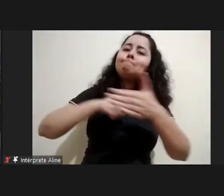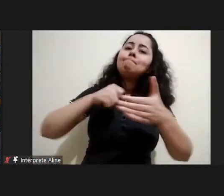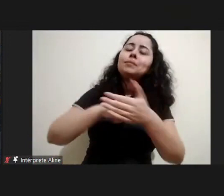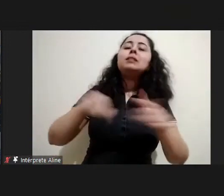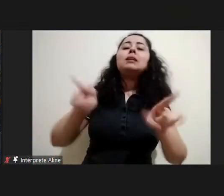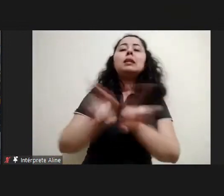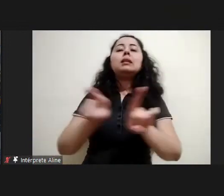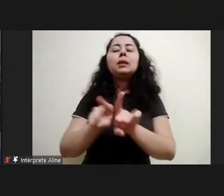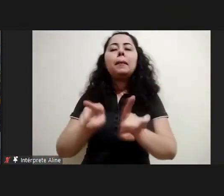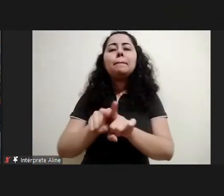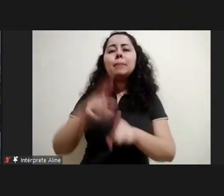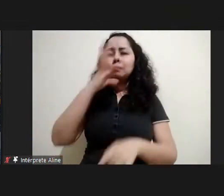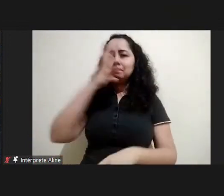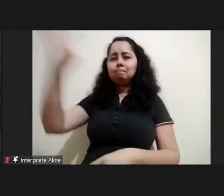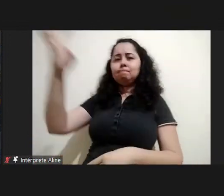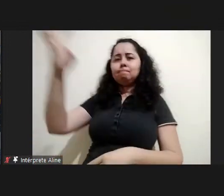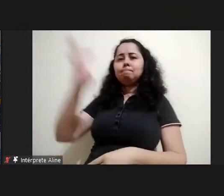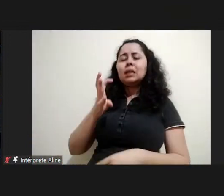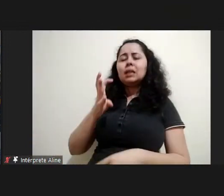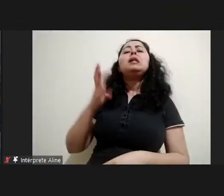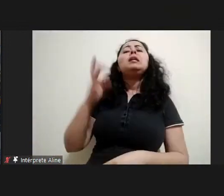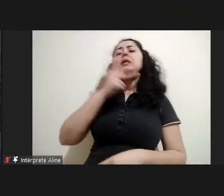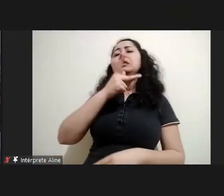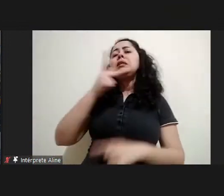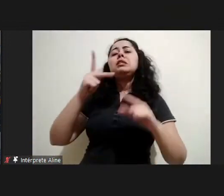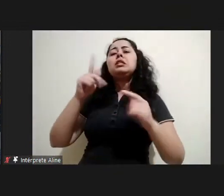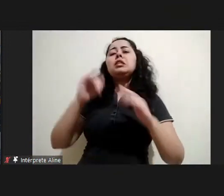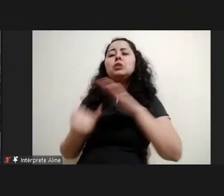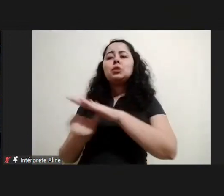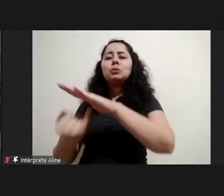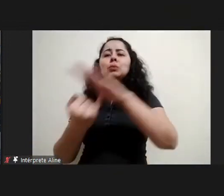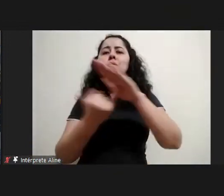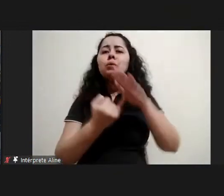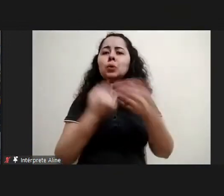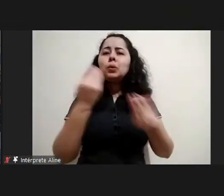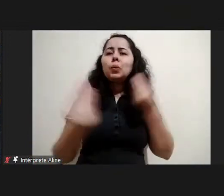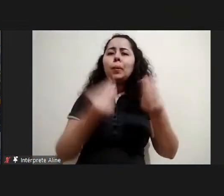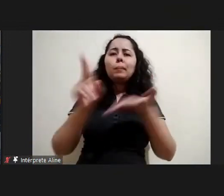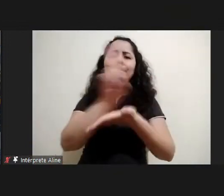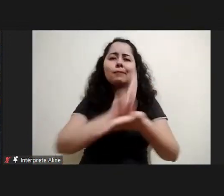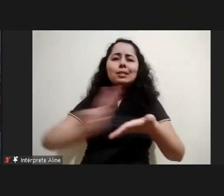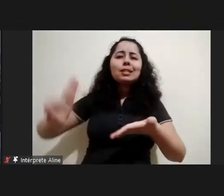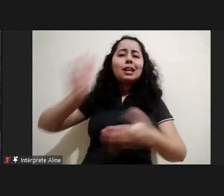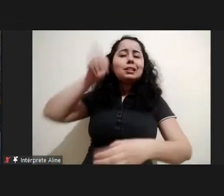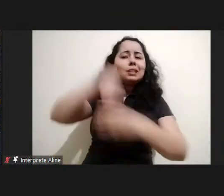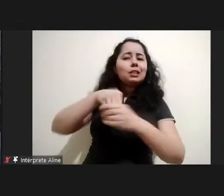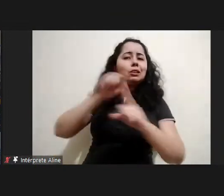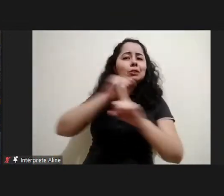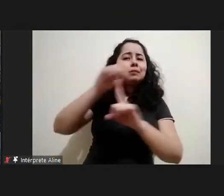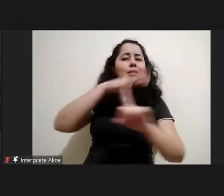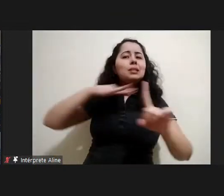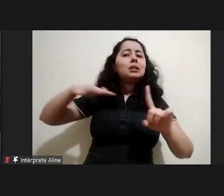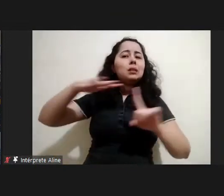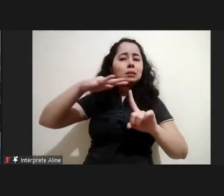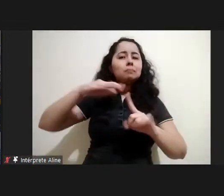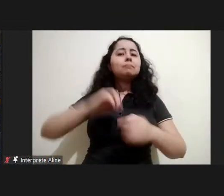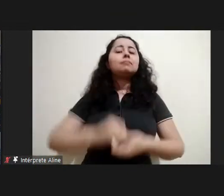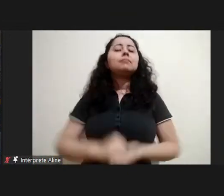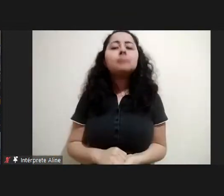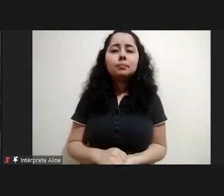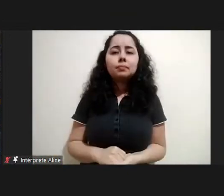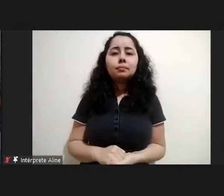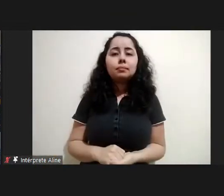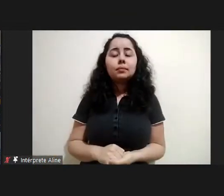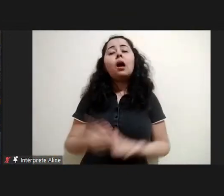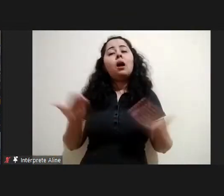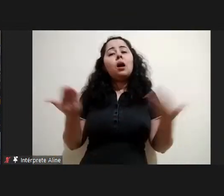de instituições como as universidades na nossa sociedade. Existe espaço hoje